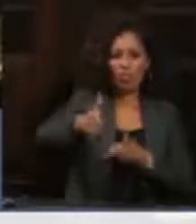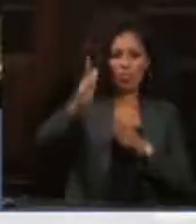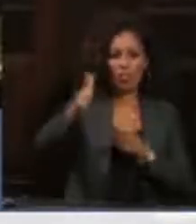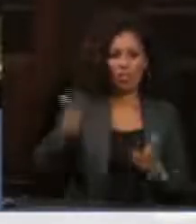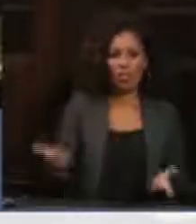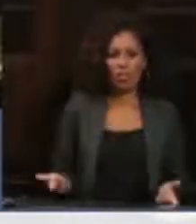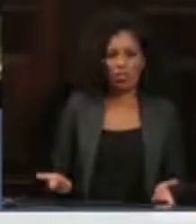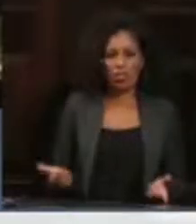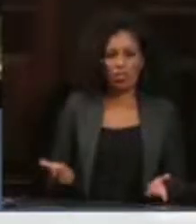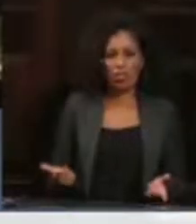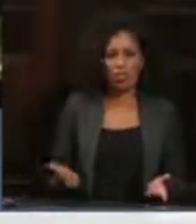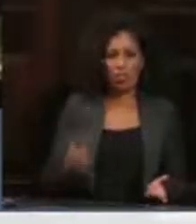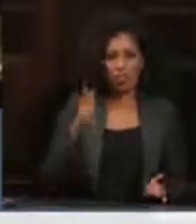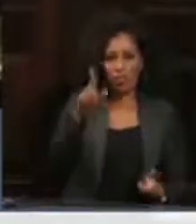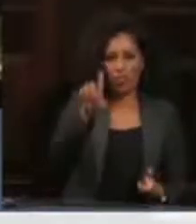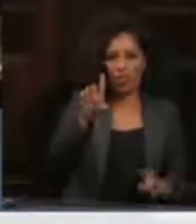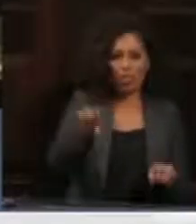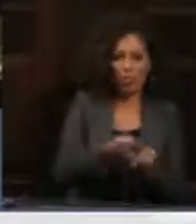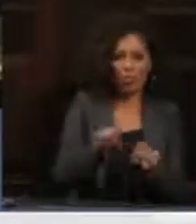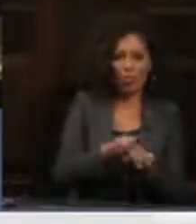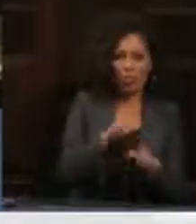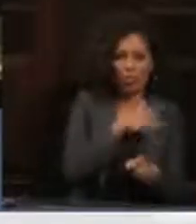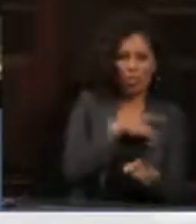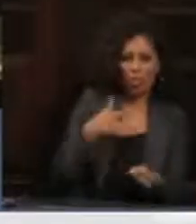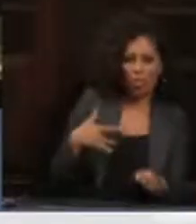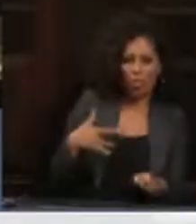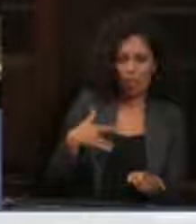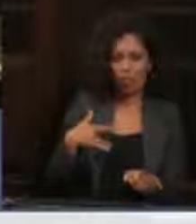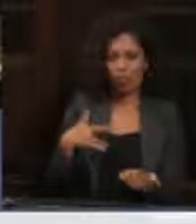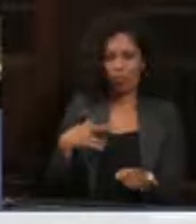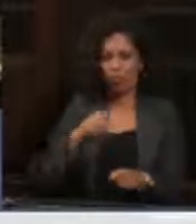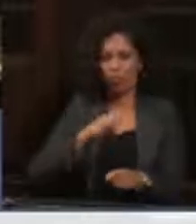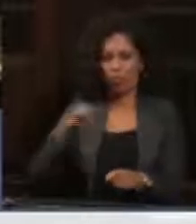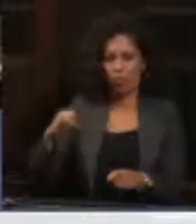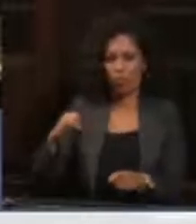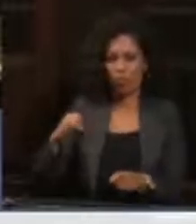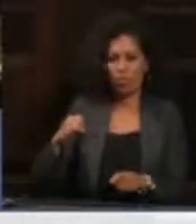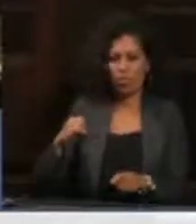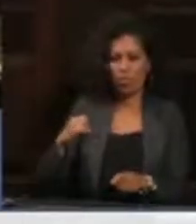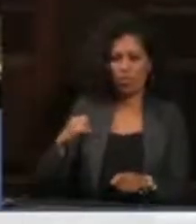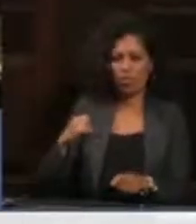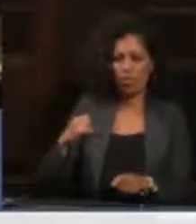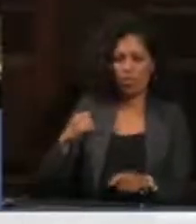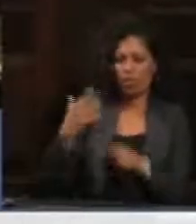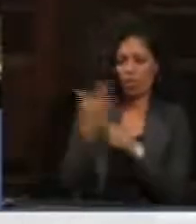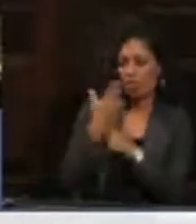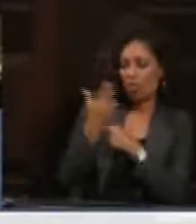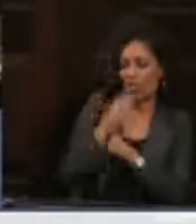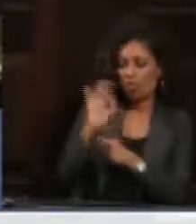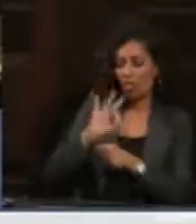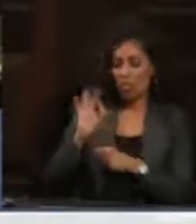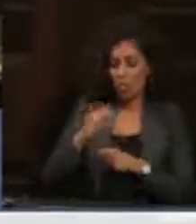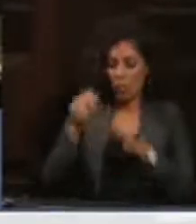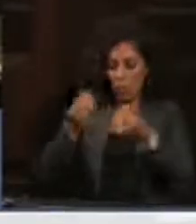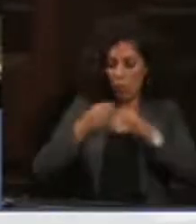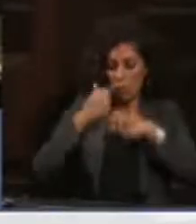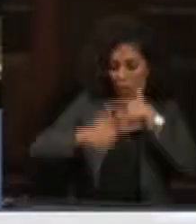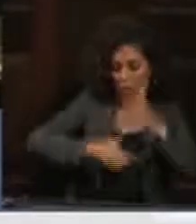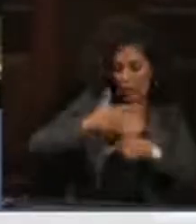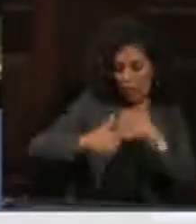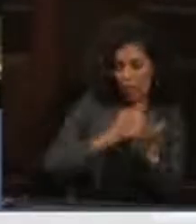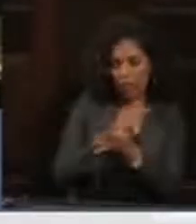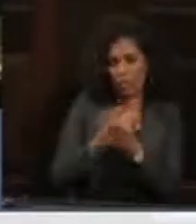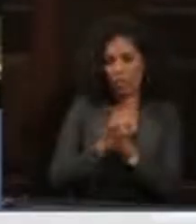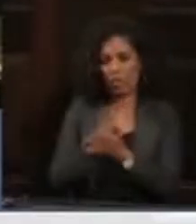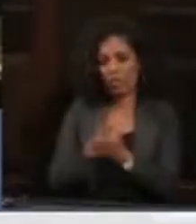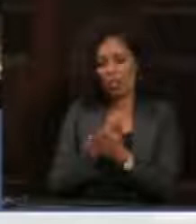mas no sistema de saúde, quando nos nega os postos de trabalho. No estado do Rio de Janeiro,